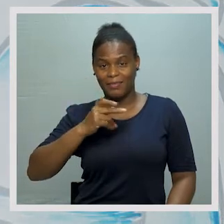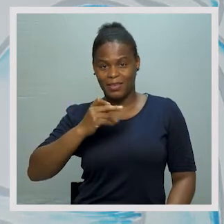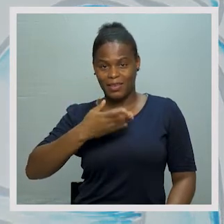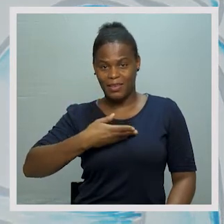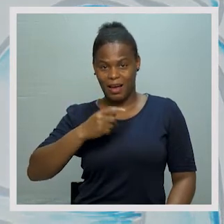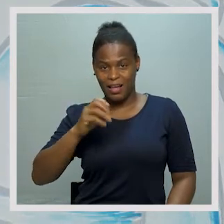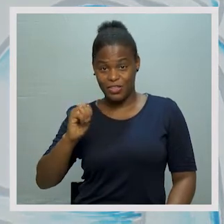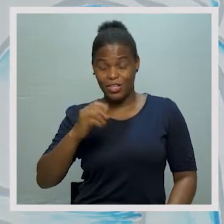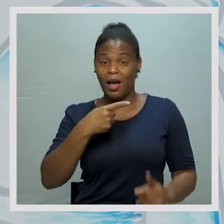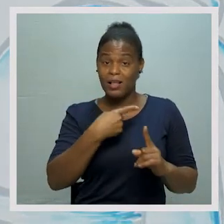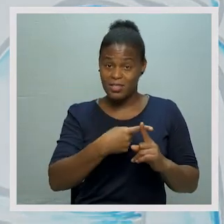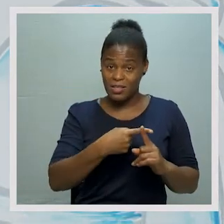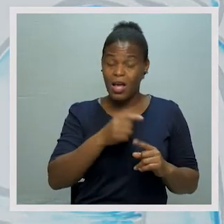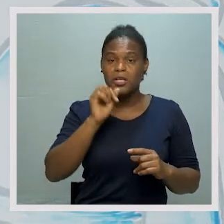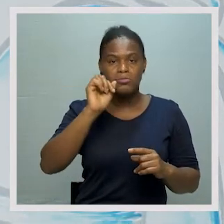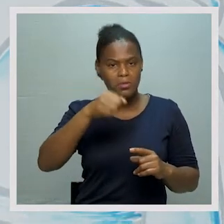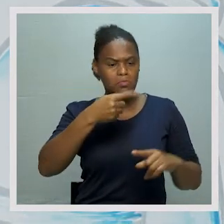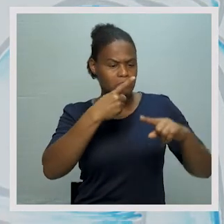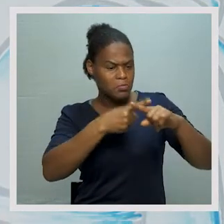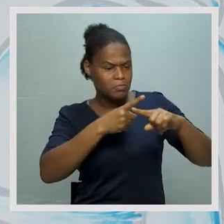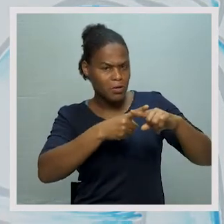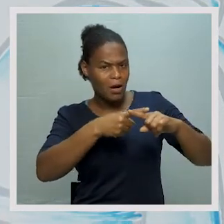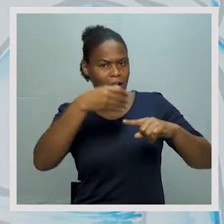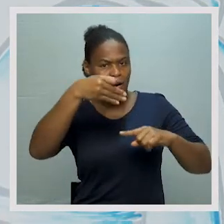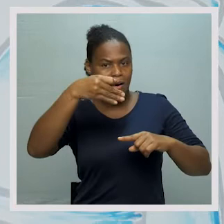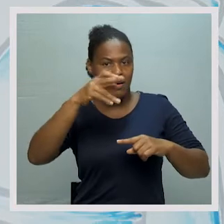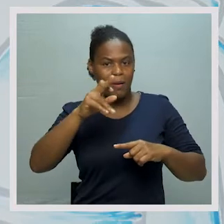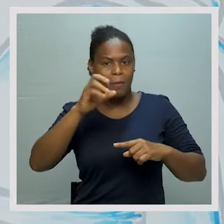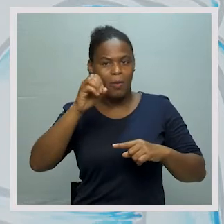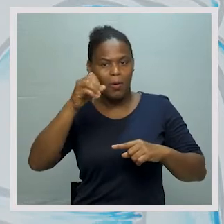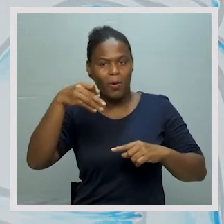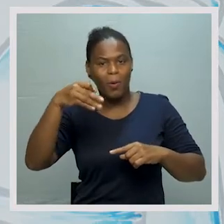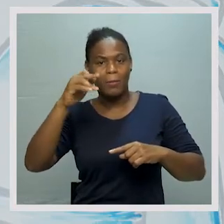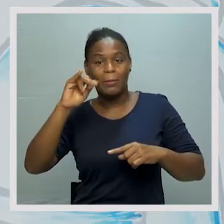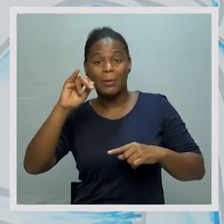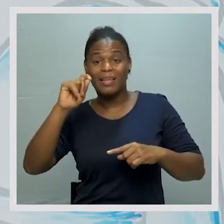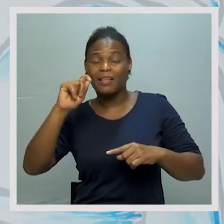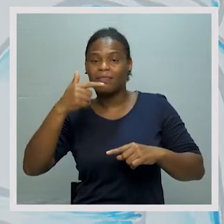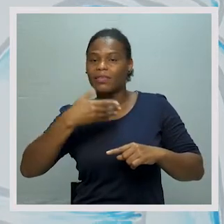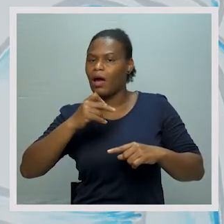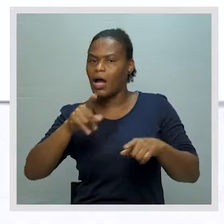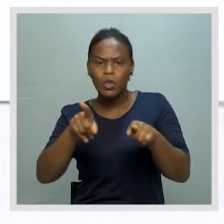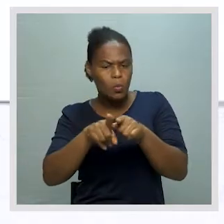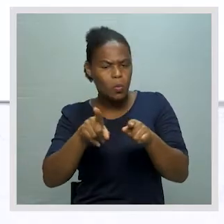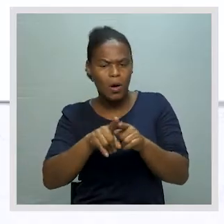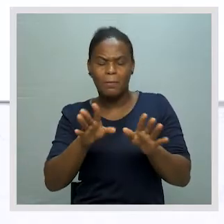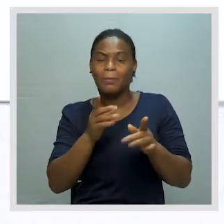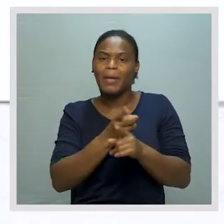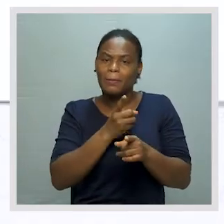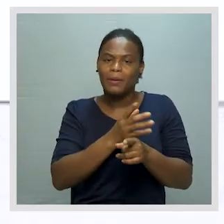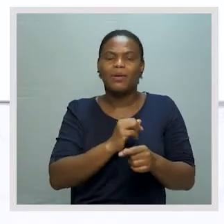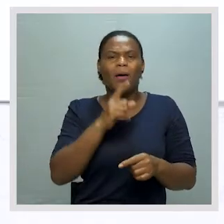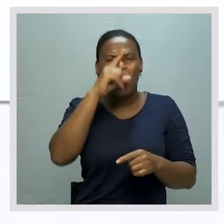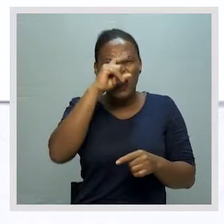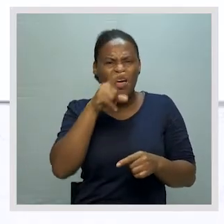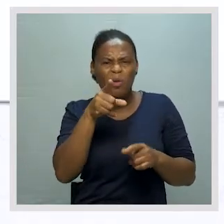a multiplicação também tem as mesmas propriedades, alguma delas. Por exemplo, estão a lembrar da